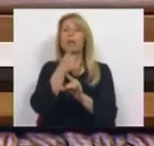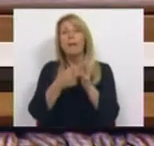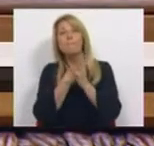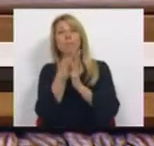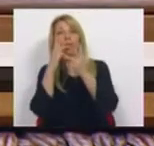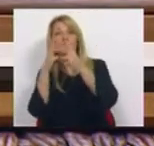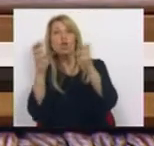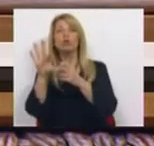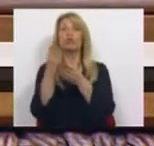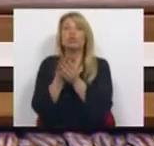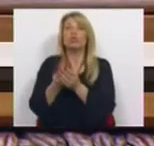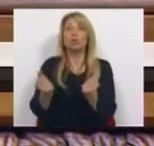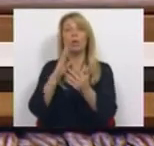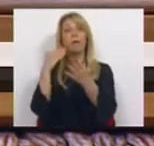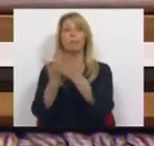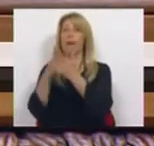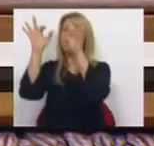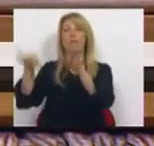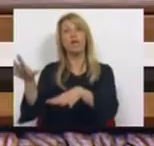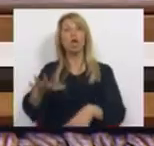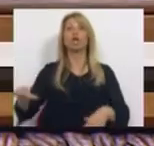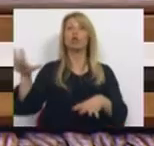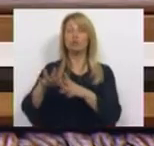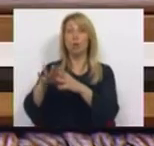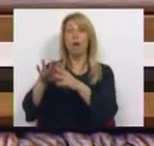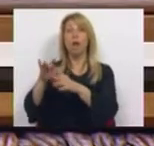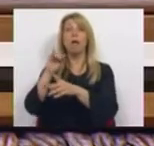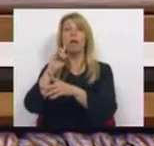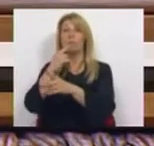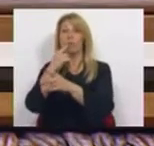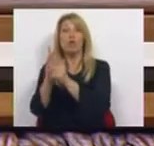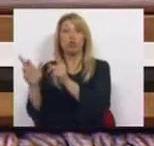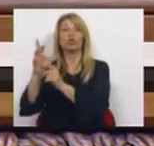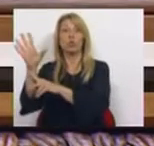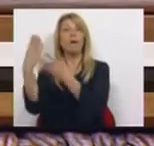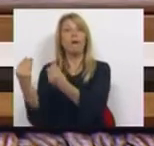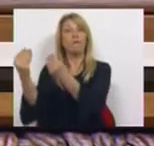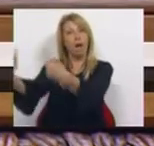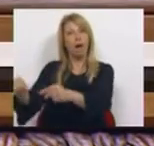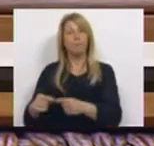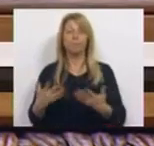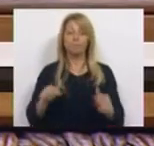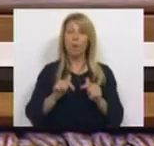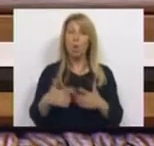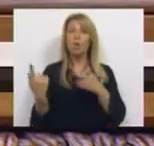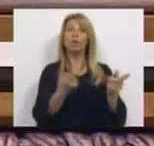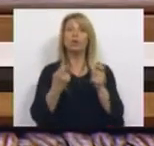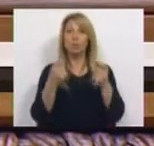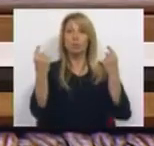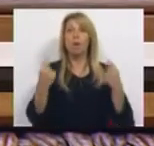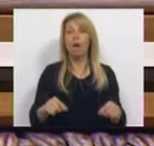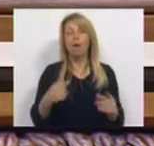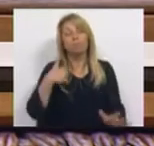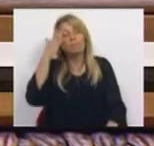encontrar soluções no sentido de acabar com os paraísos fiscais. E, portanto, sobre o que hoje está em discussão, embora entendendo que o mais